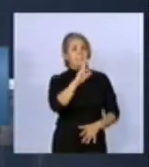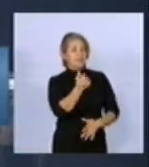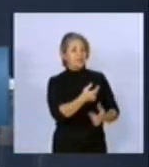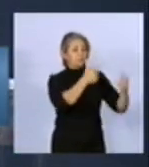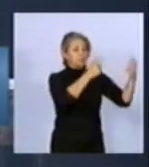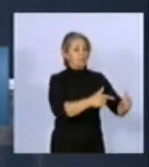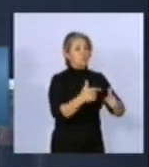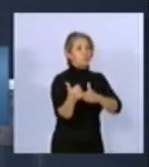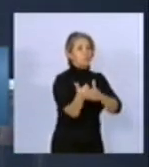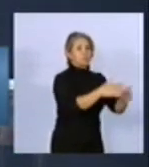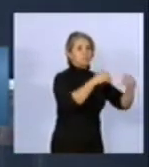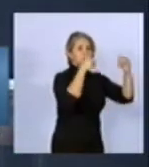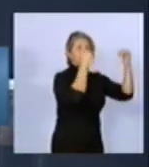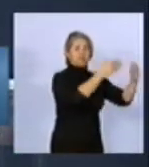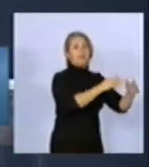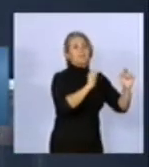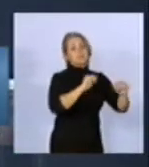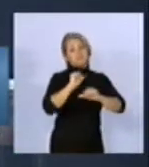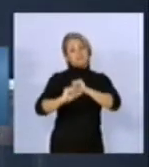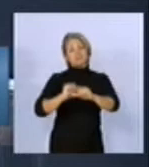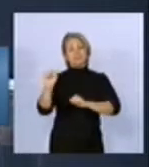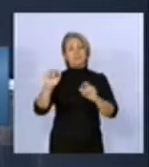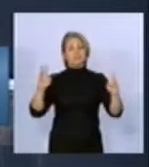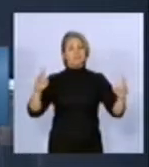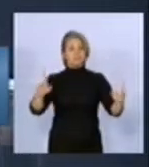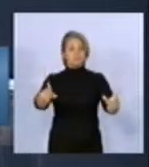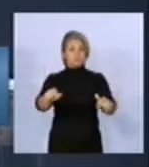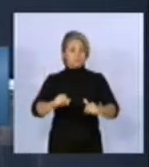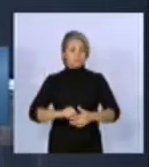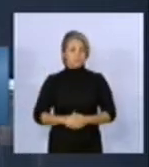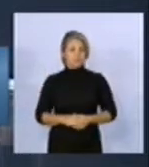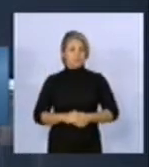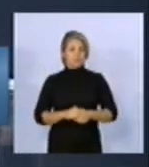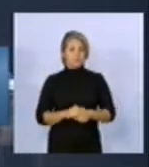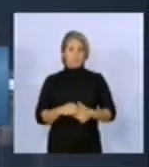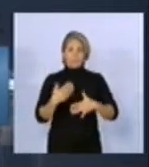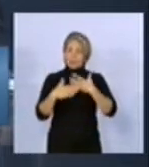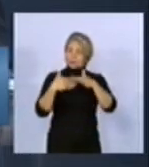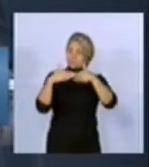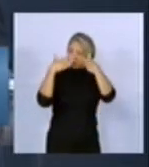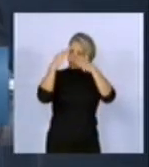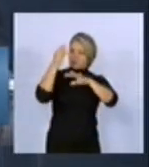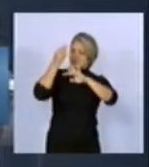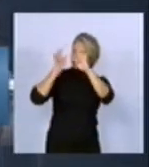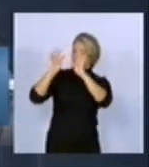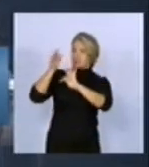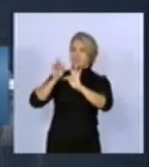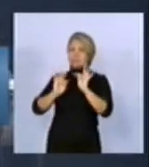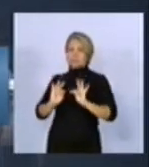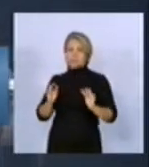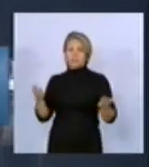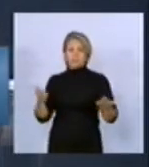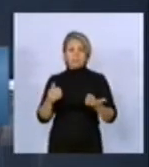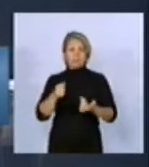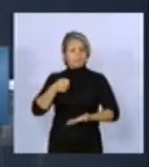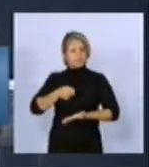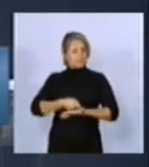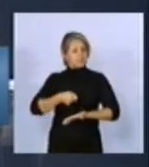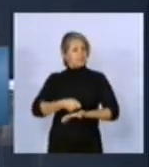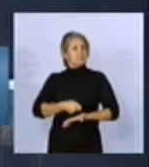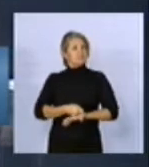seja por um outro depósito ou para que mudança possamos fazer e o desenvolvimento de tecnologias que